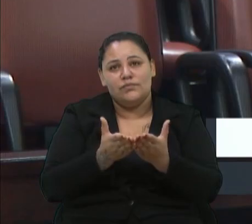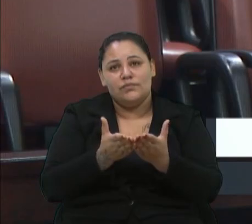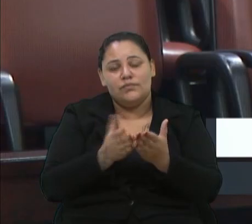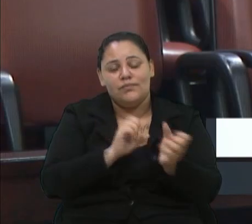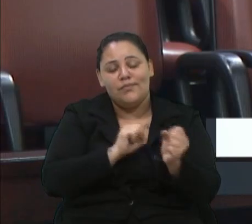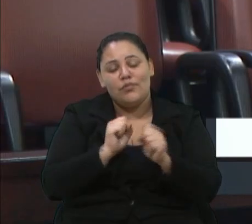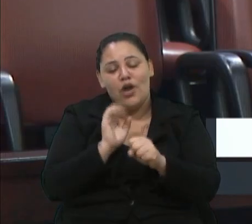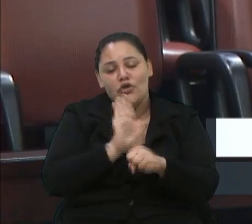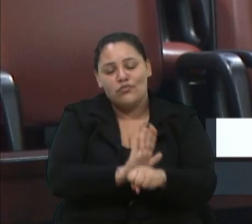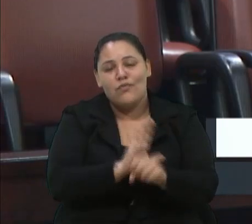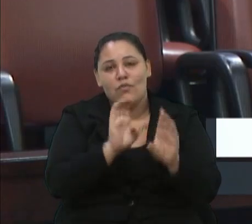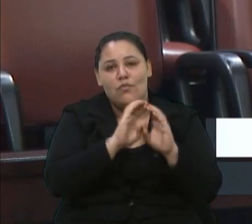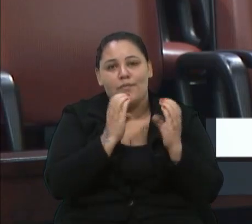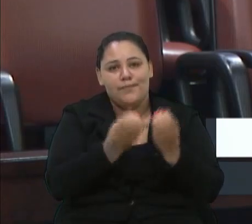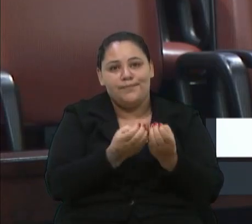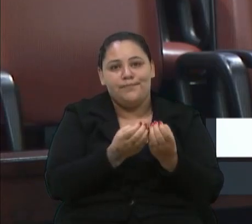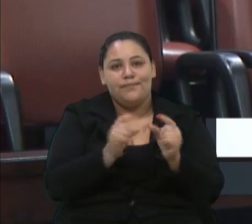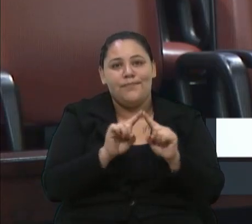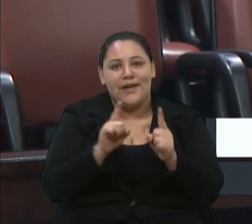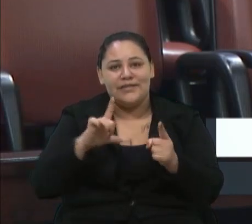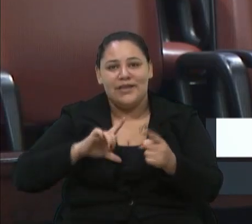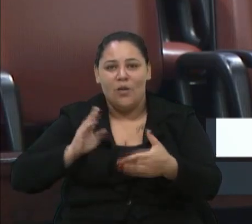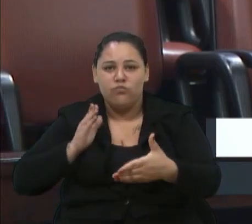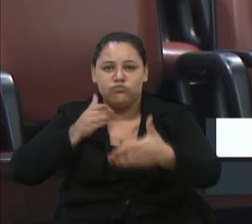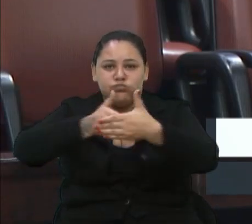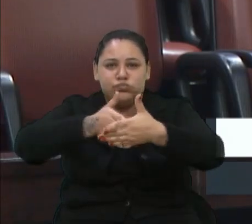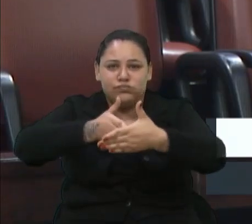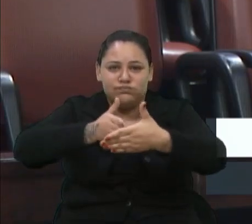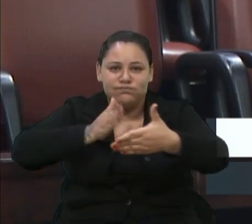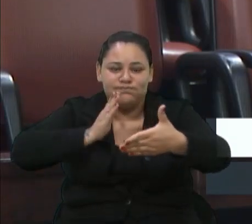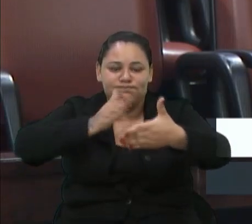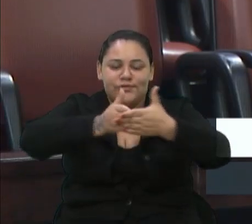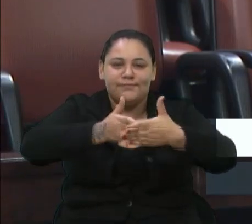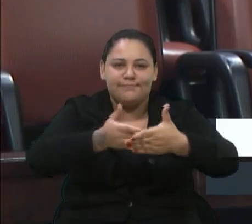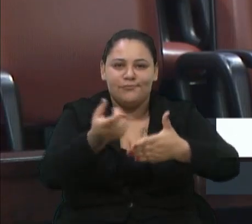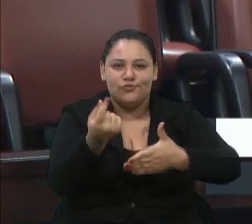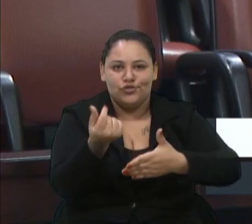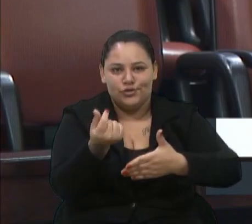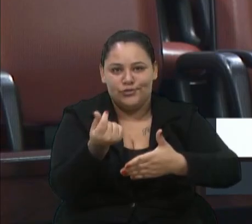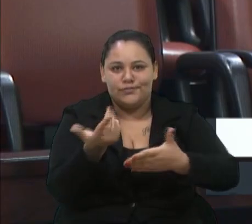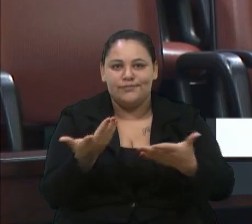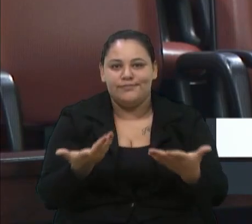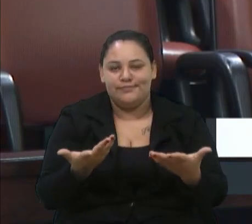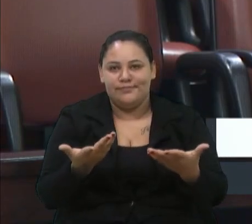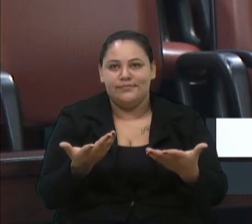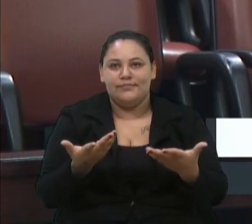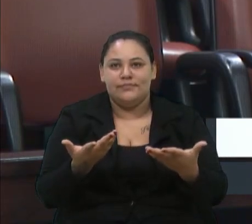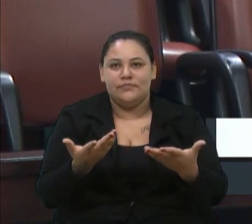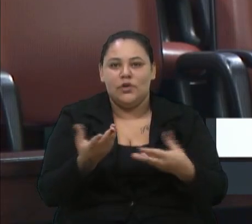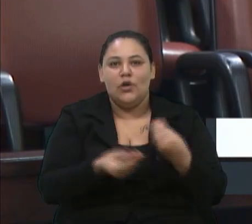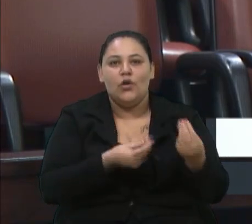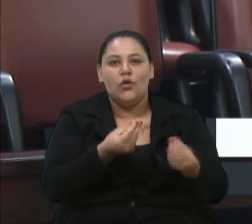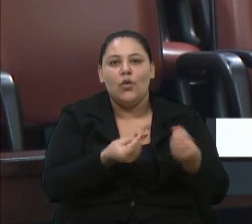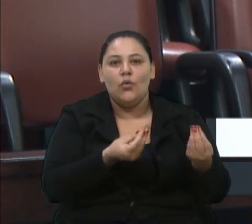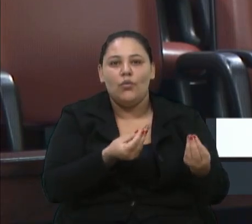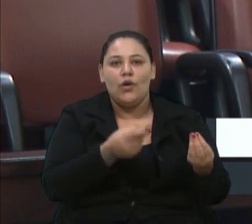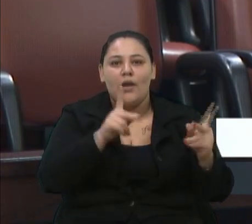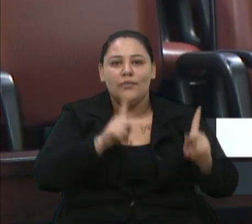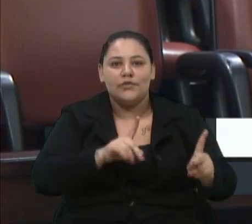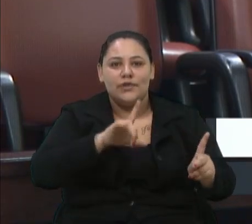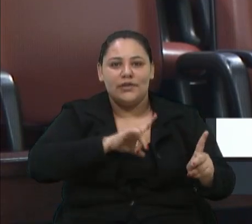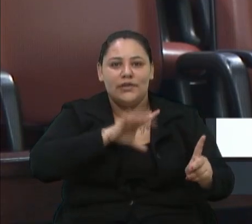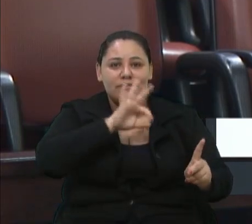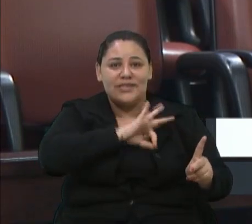mas sempre caiu nessa barreira financeira. Onde é que a pessoa que ganha um salário mínimo, que